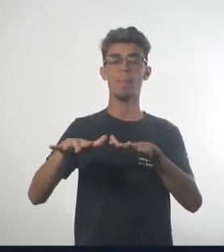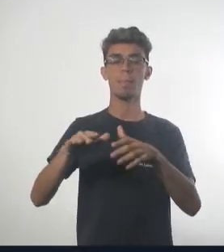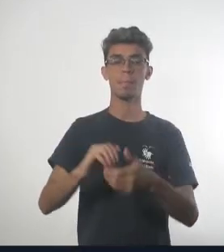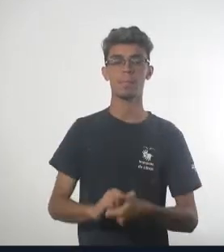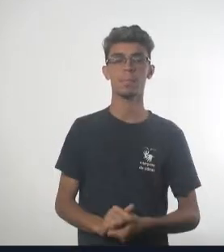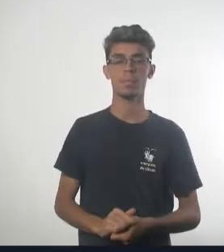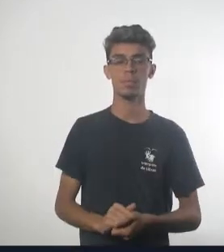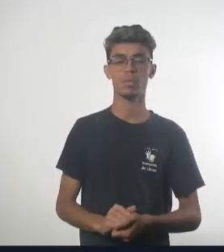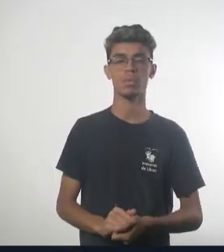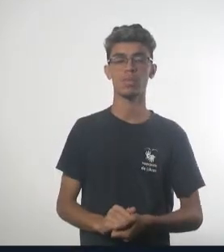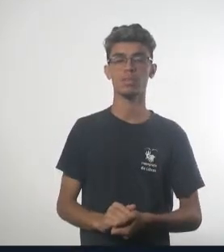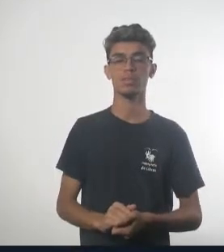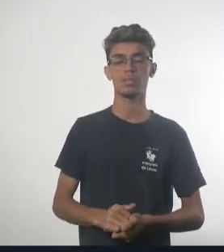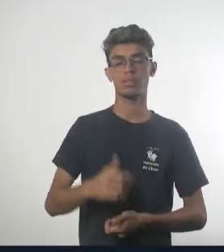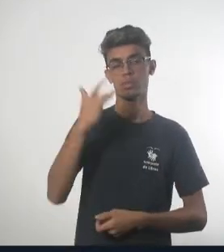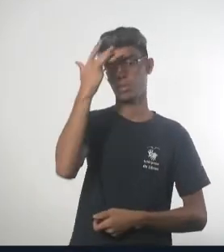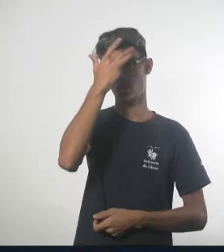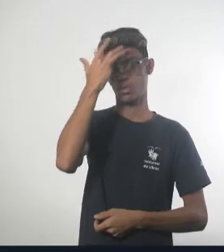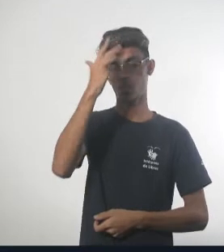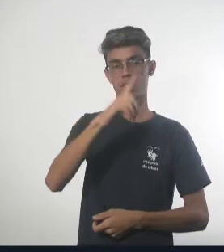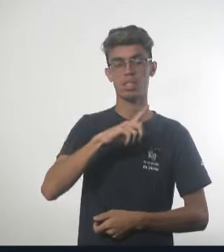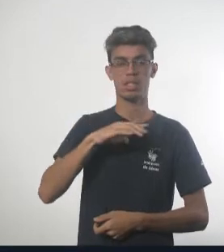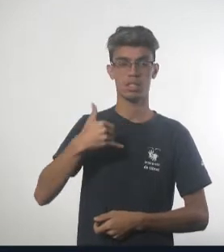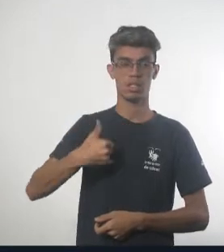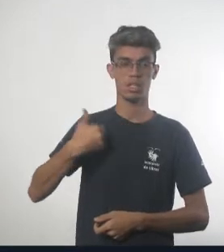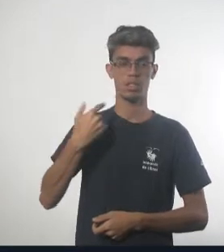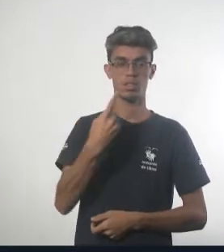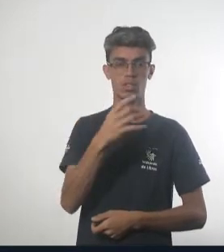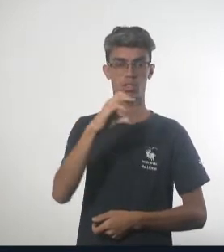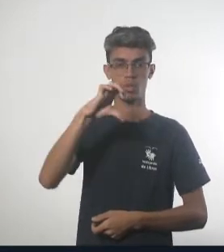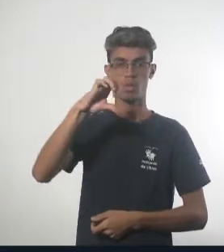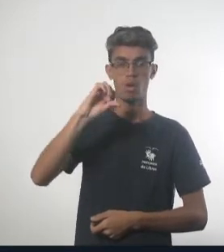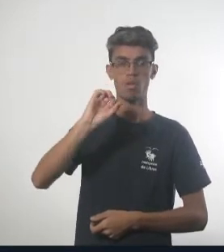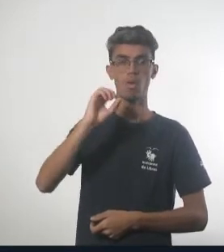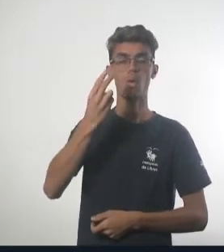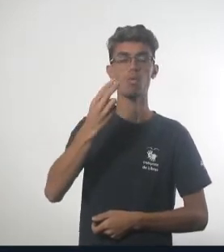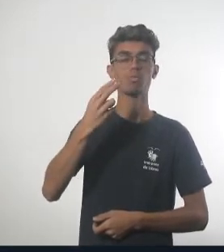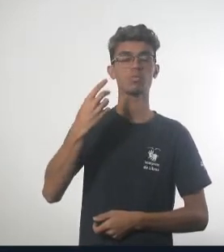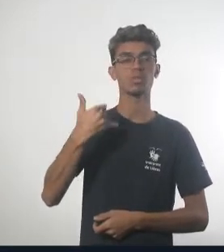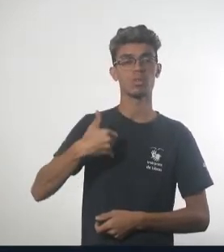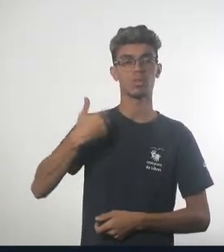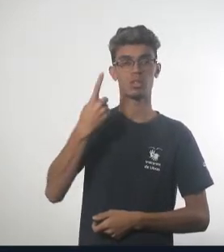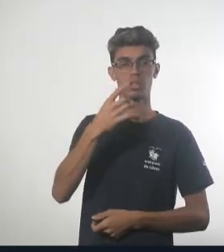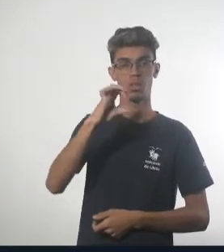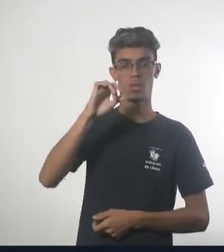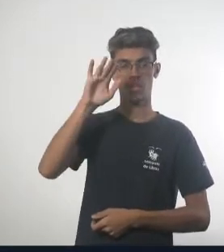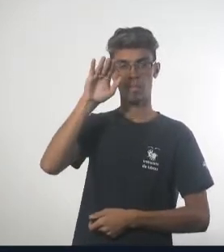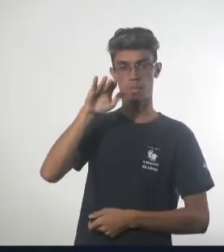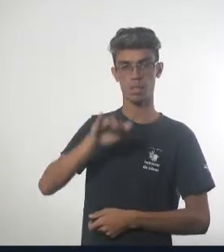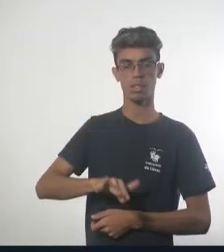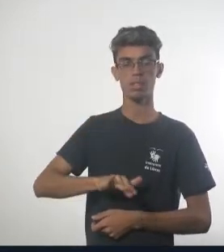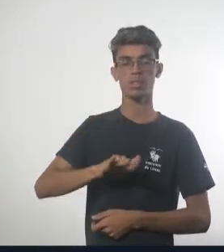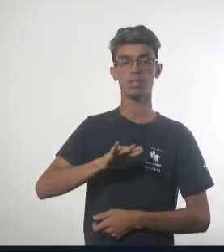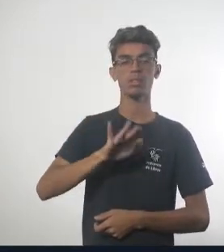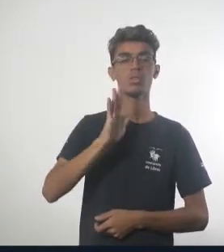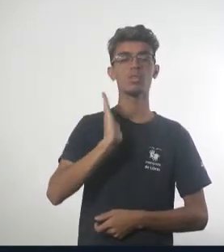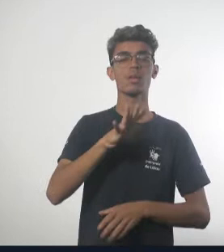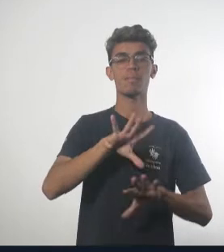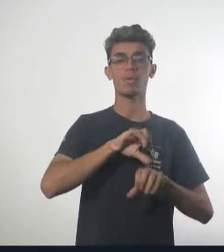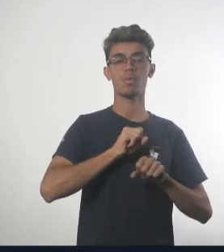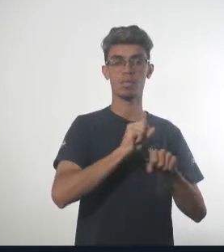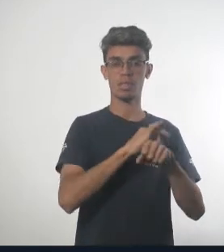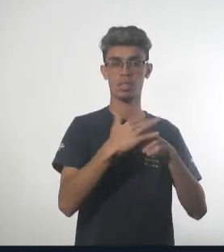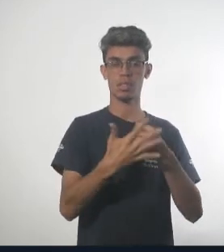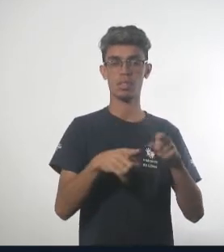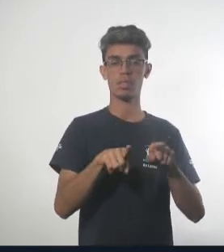final, nos indivíduos com 19 anos e menos, né, menores de 19 anos. Os casos confirmados para a Covid também estão destacados